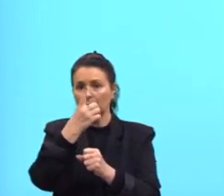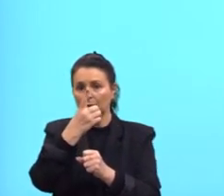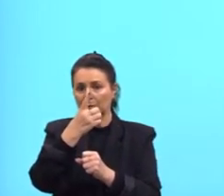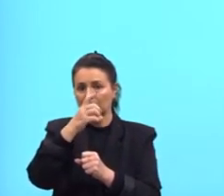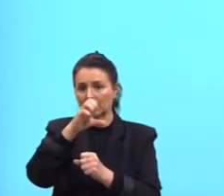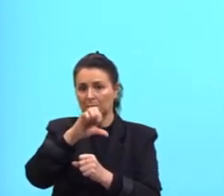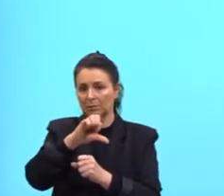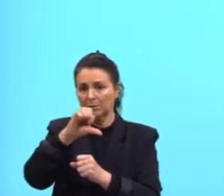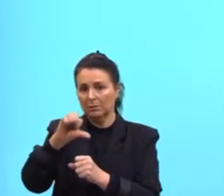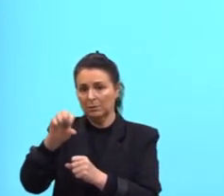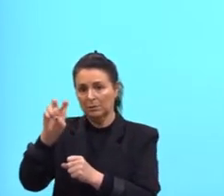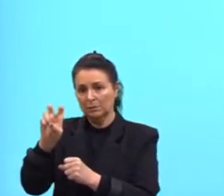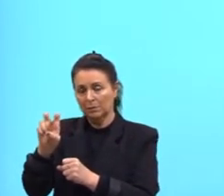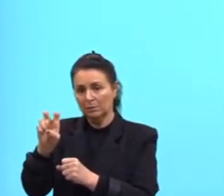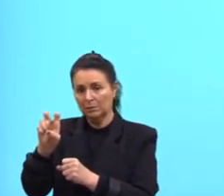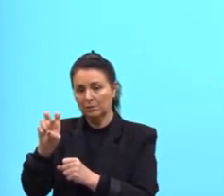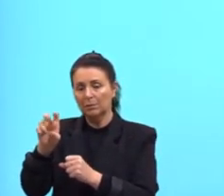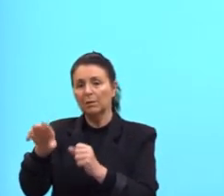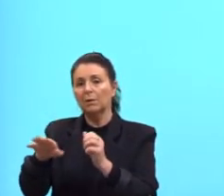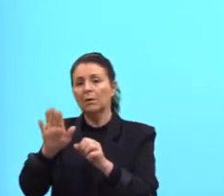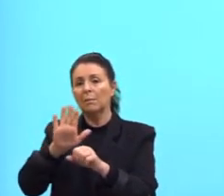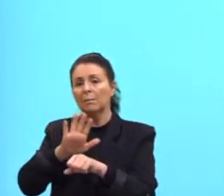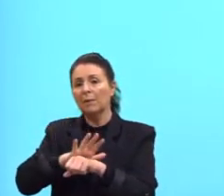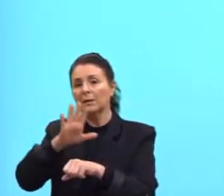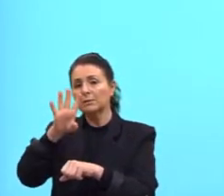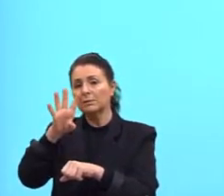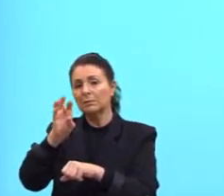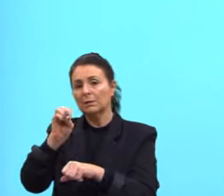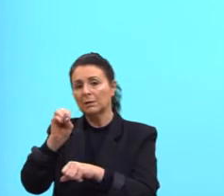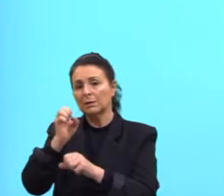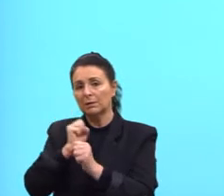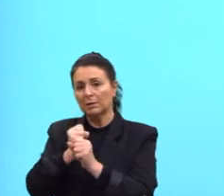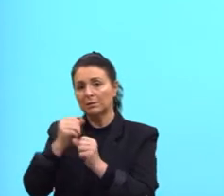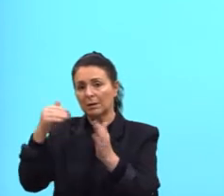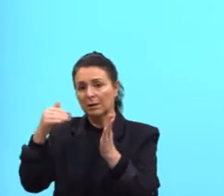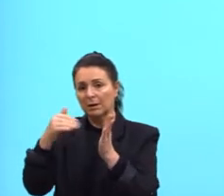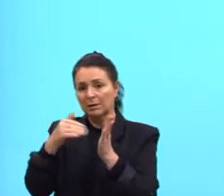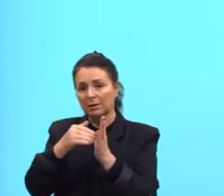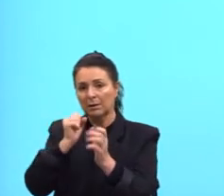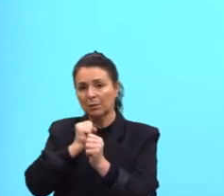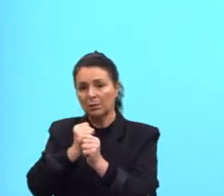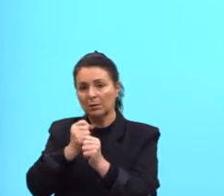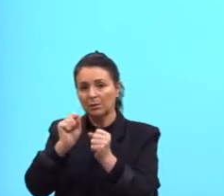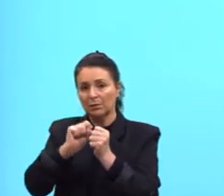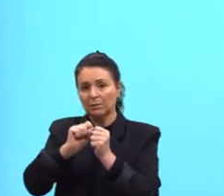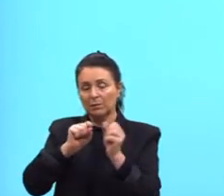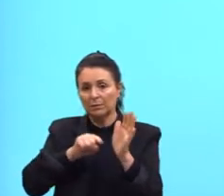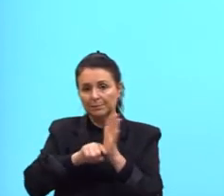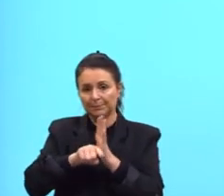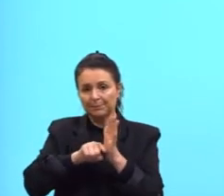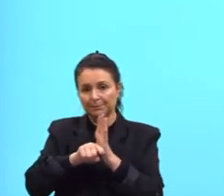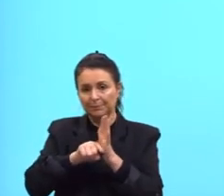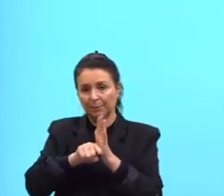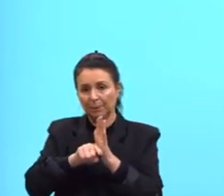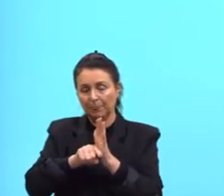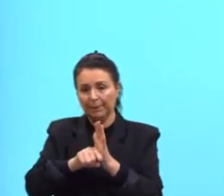1995 mais 40 anos para chegar então no ano da pesquisa tá